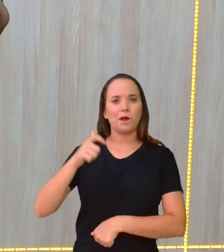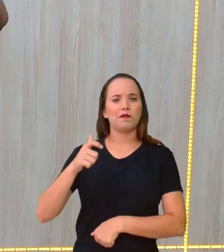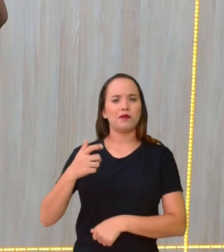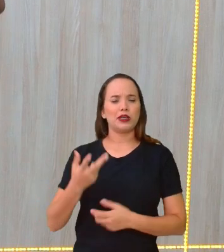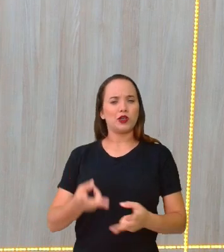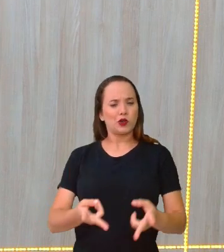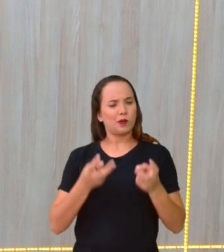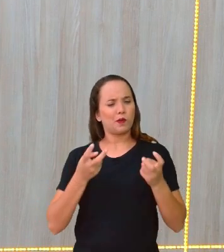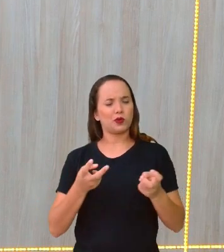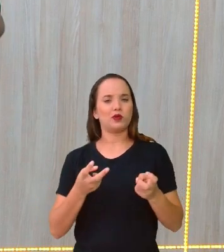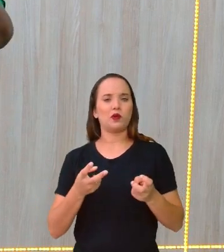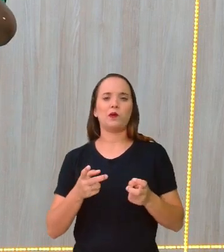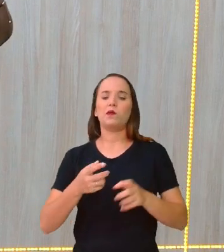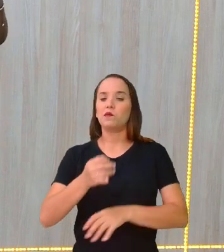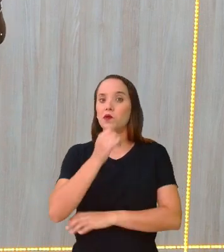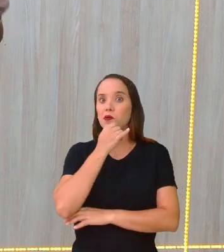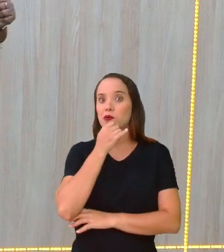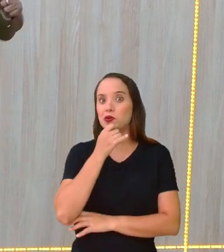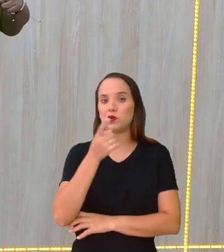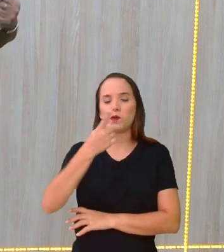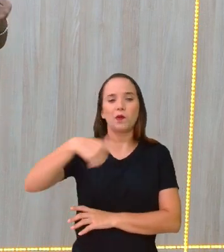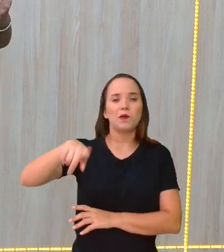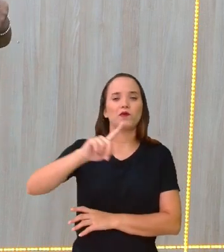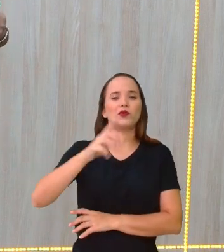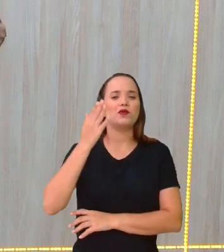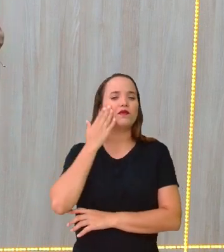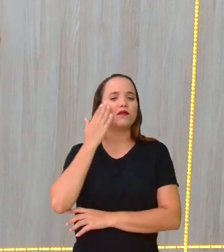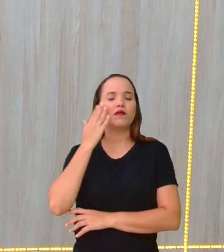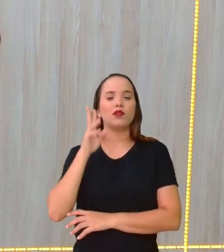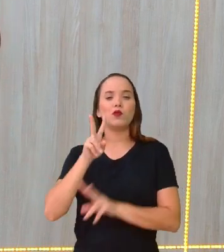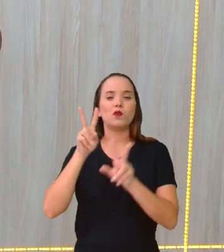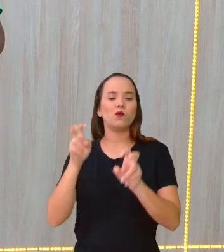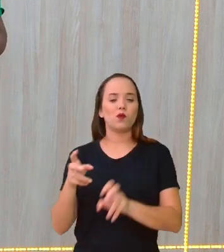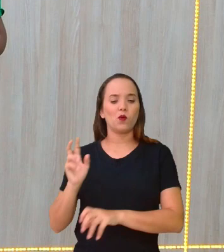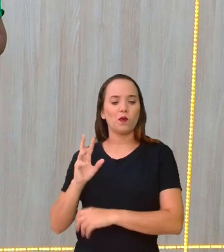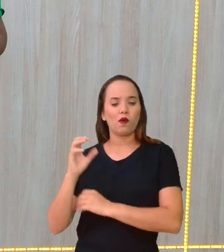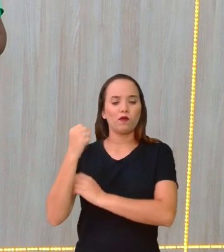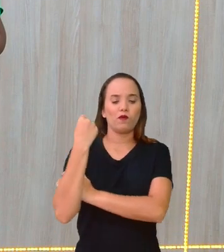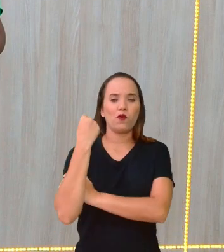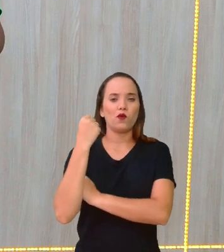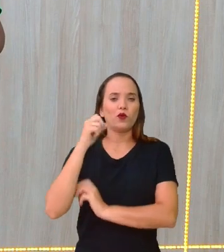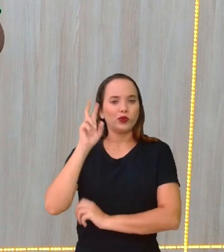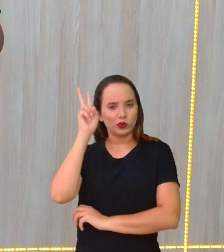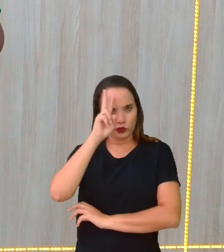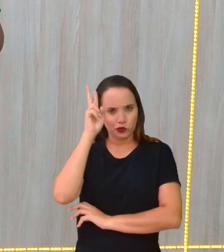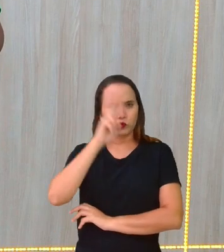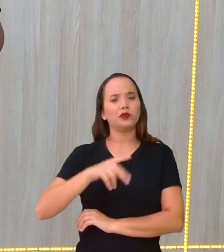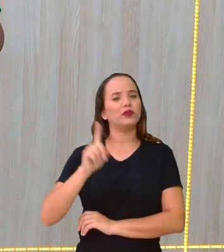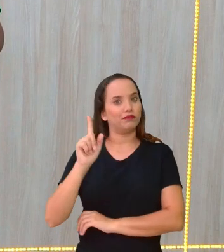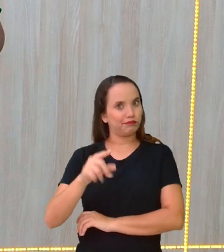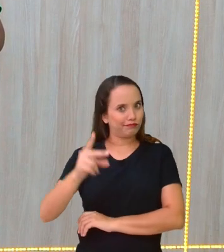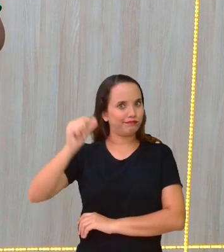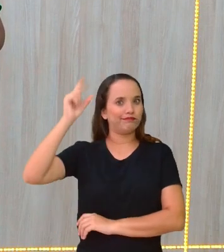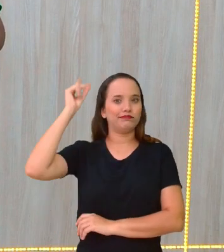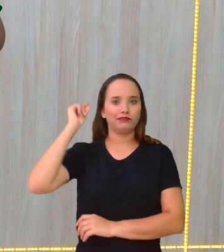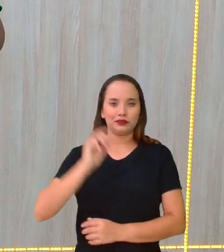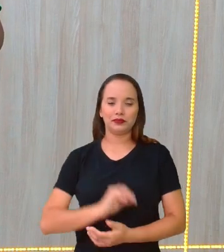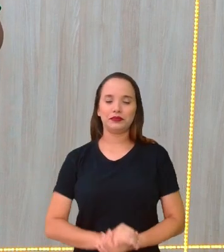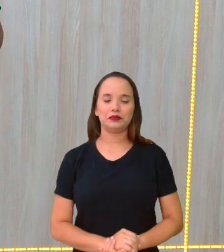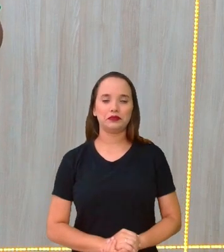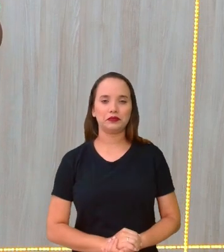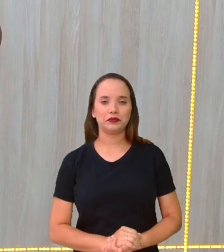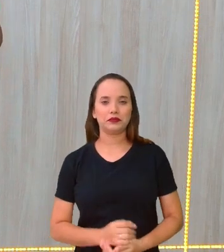gente exemplifica para vocês o que eu quero dizer com força histórica. É antigo, tá?